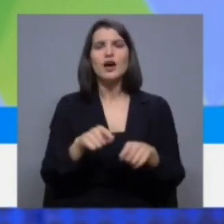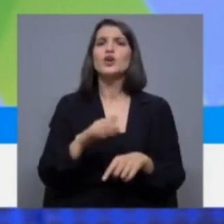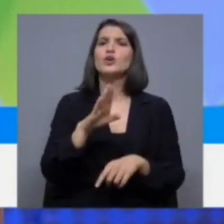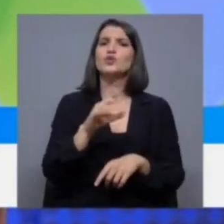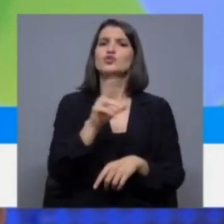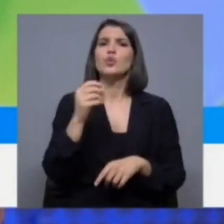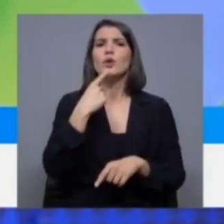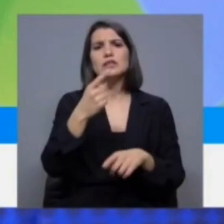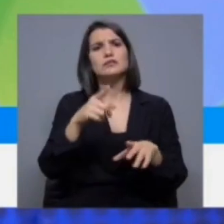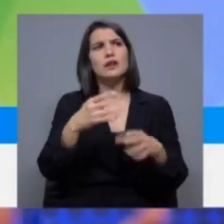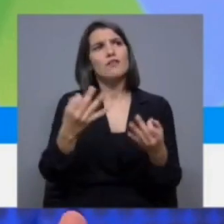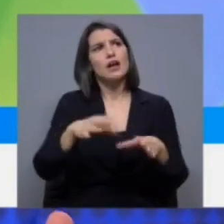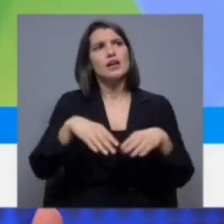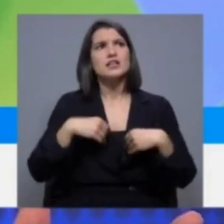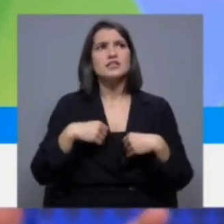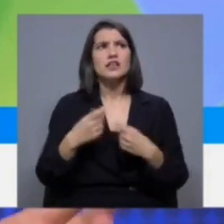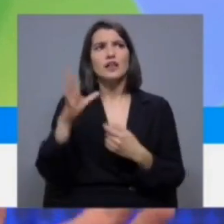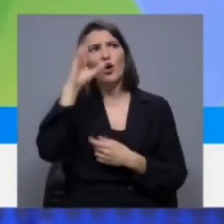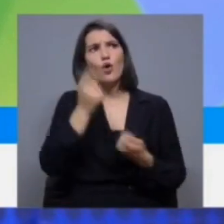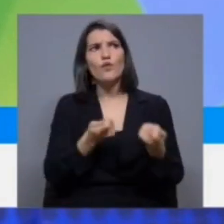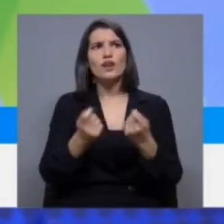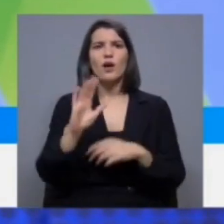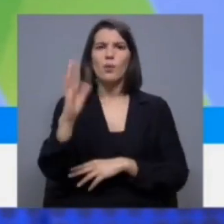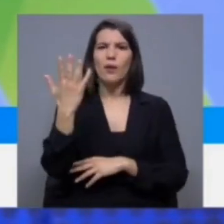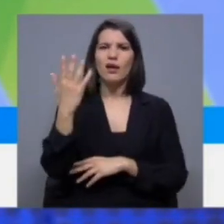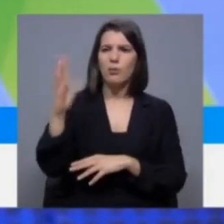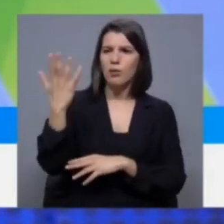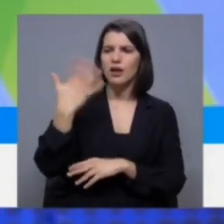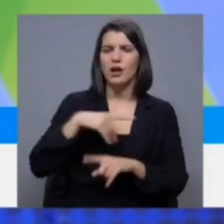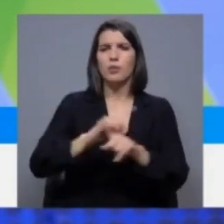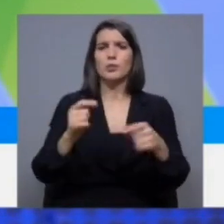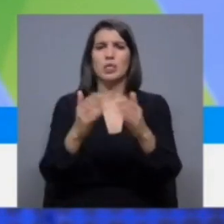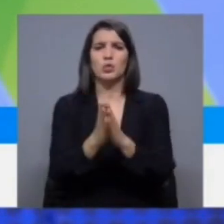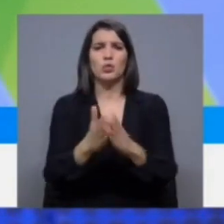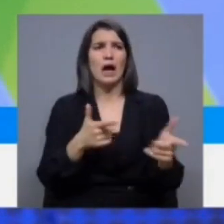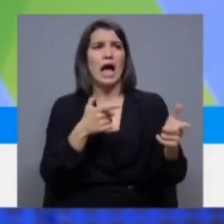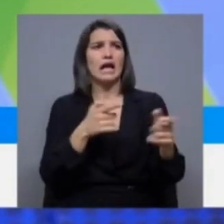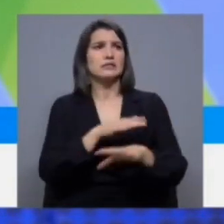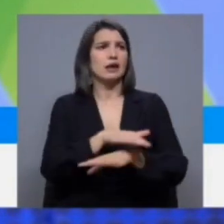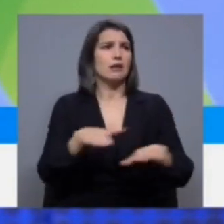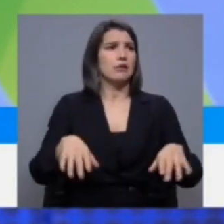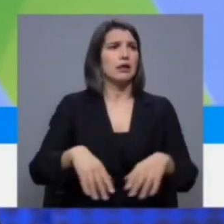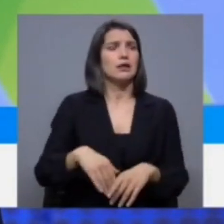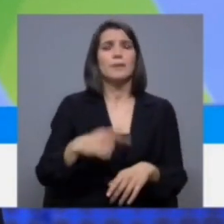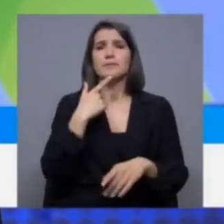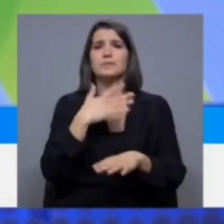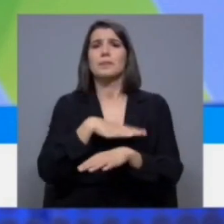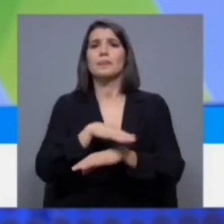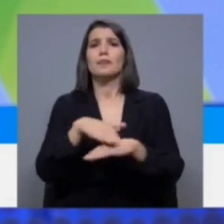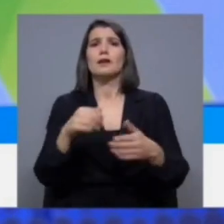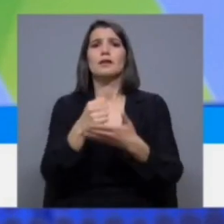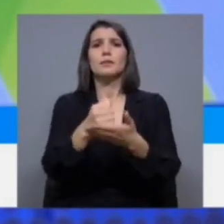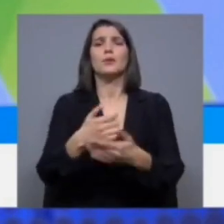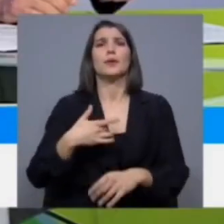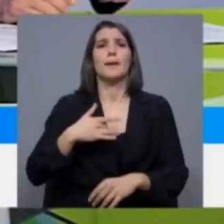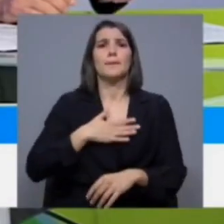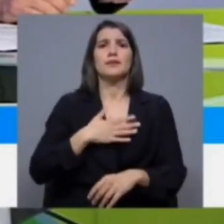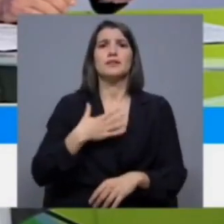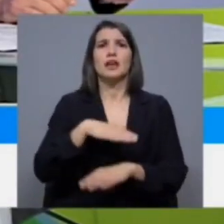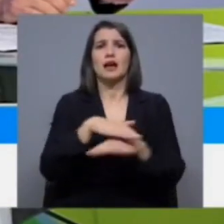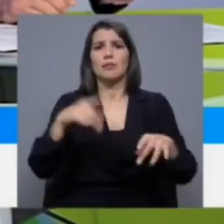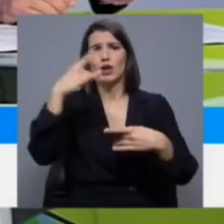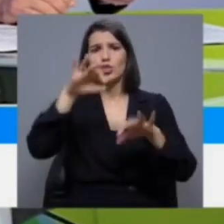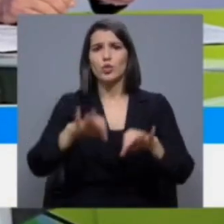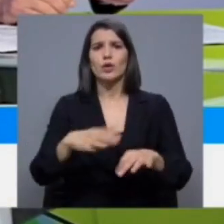que os integrantes é que admite a governar com o pai o pai quer proibir tudo que era acabar com a casa quer acabar com os benefícios que usa pois as empresas que